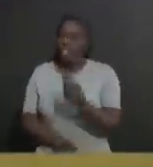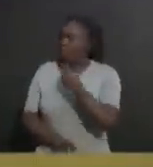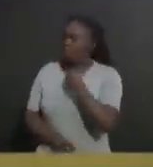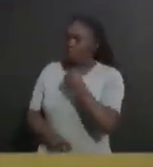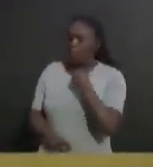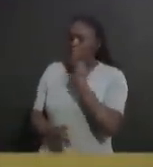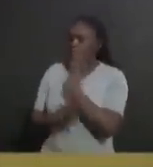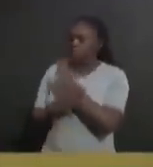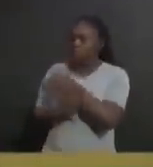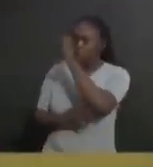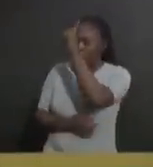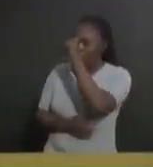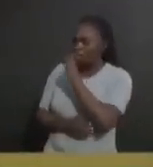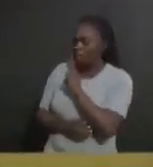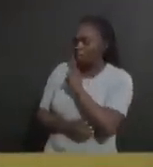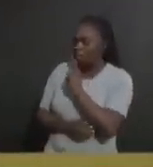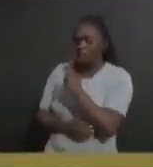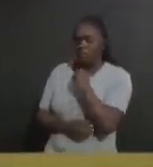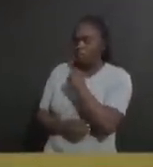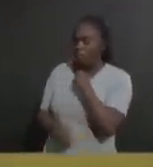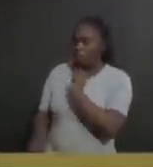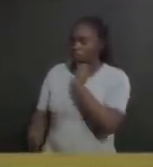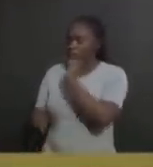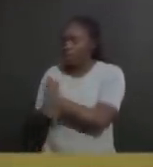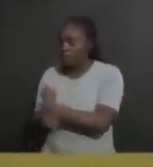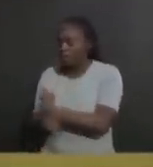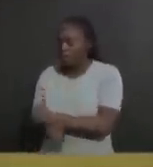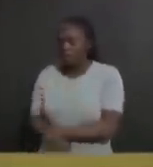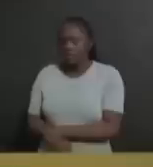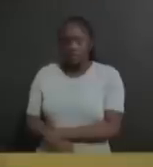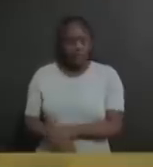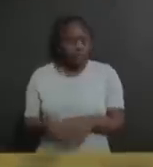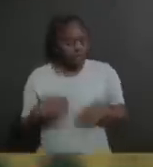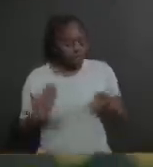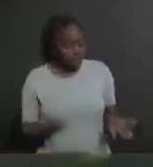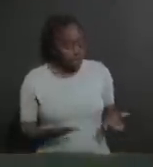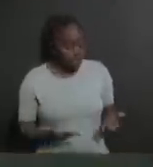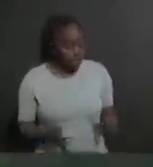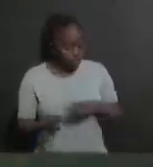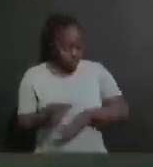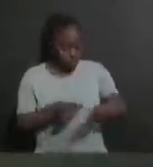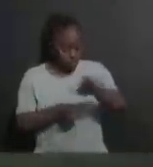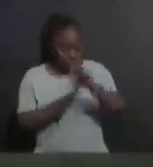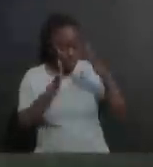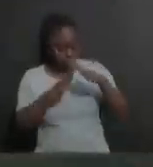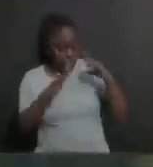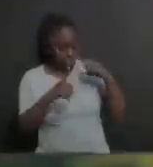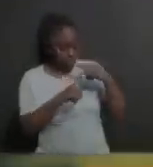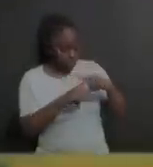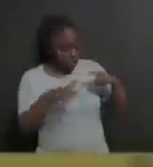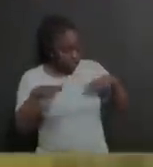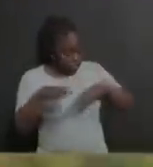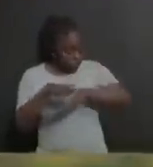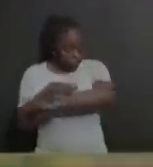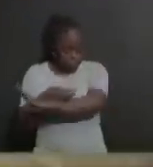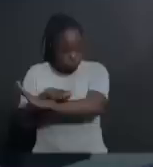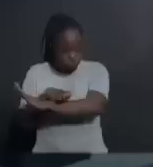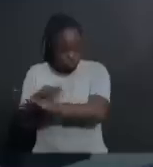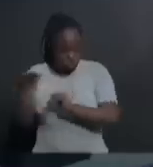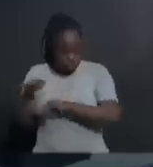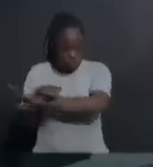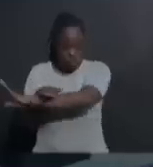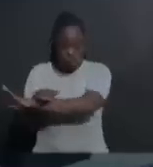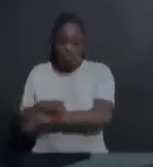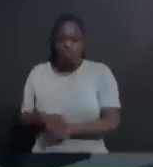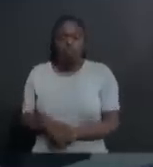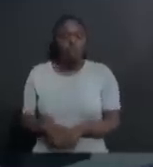carros amarelo, táxi amarelo, não pode ser visto parado. Eu falei: então entra lá no fundo do estacionamento da igreja e guarde lá no fundo, quero ver algum fiscal achar.